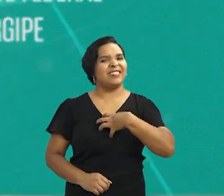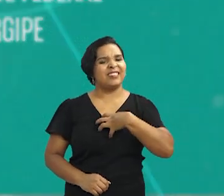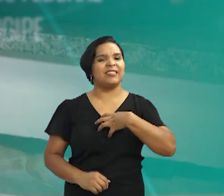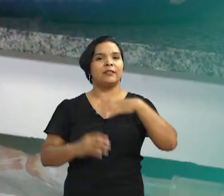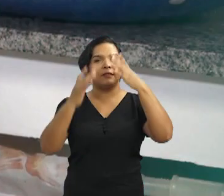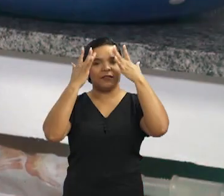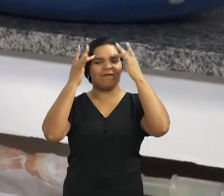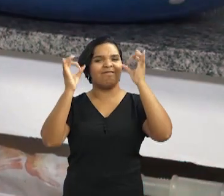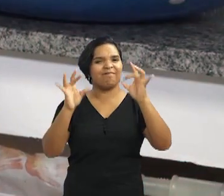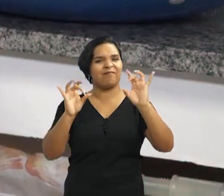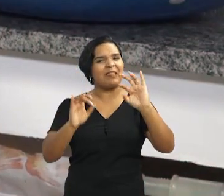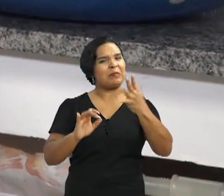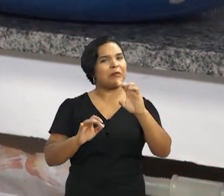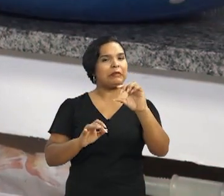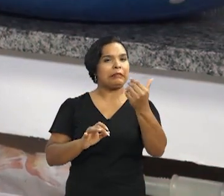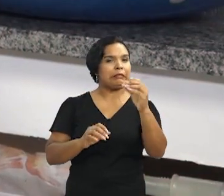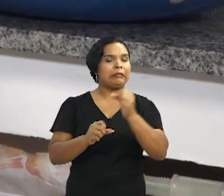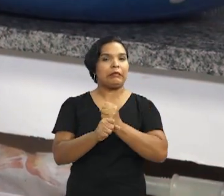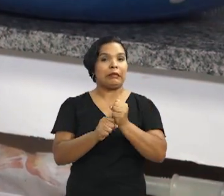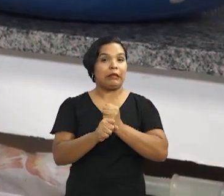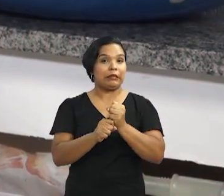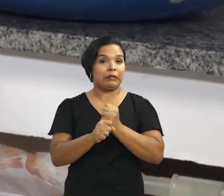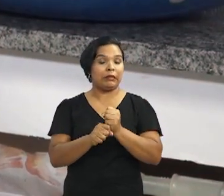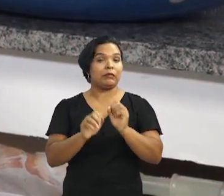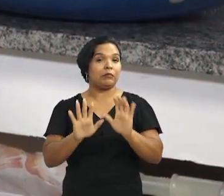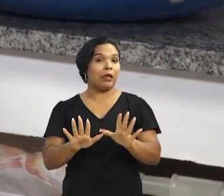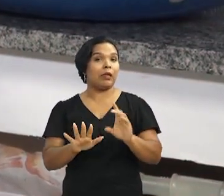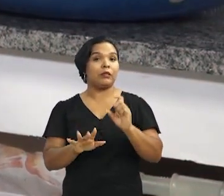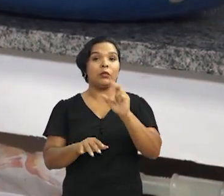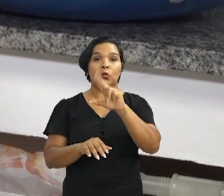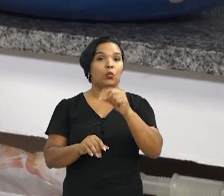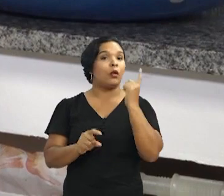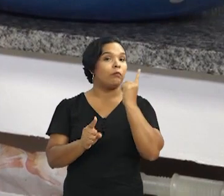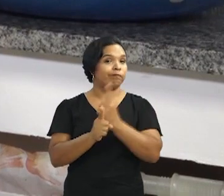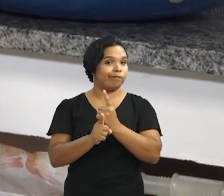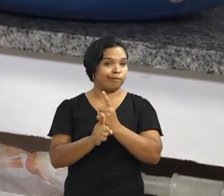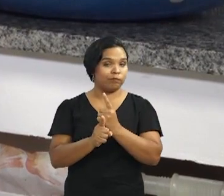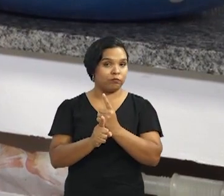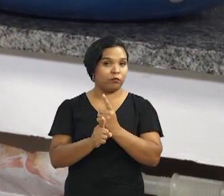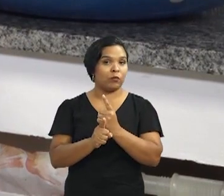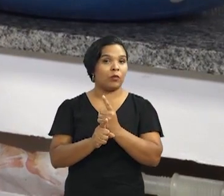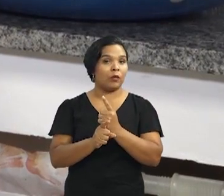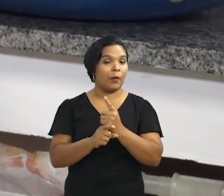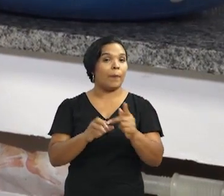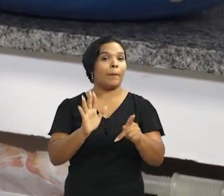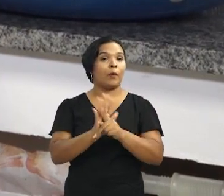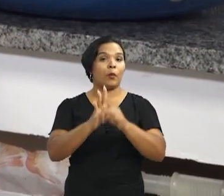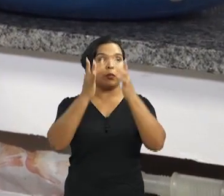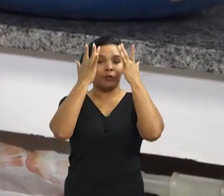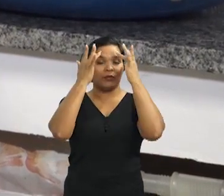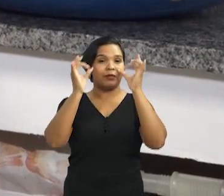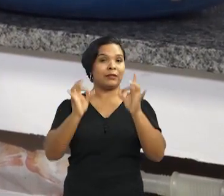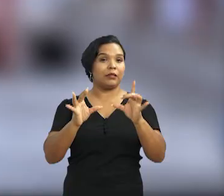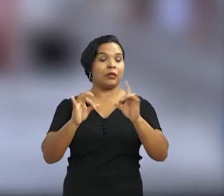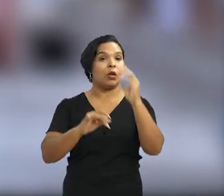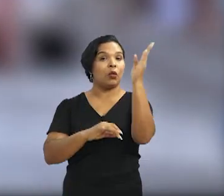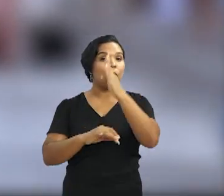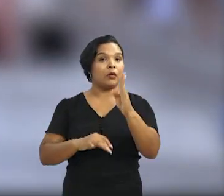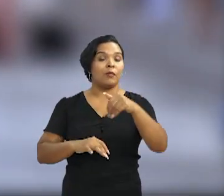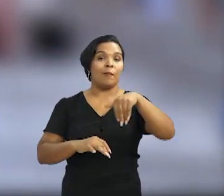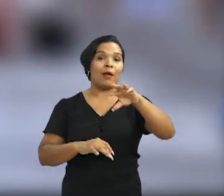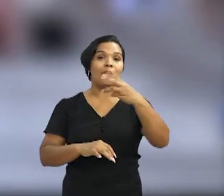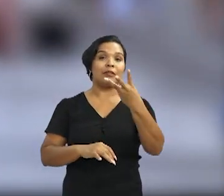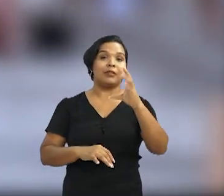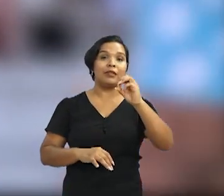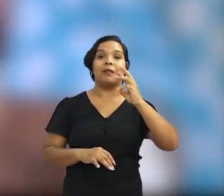Eu já sinto enxaqueca já tem uns 10 anos, assim, só que nunca foi diagnosticada como enxaqueca, né? No